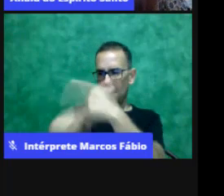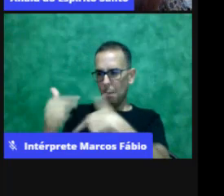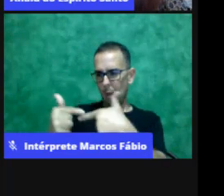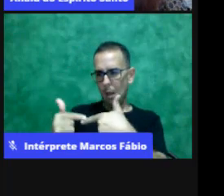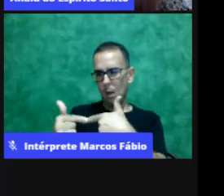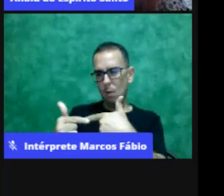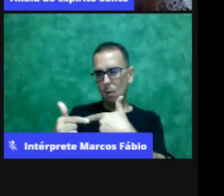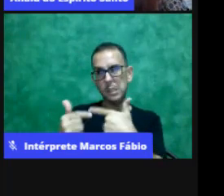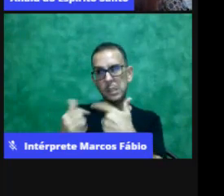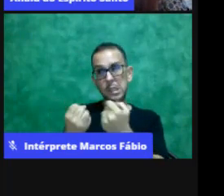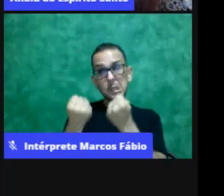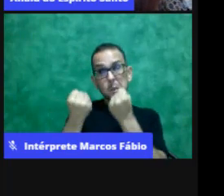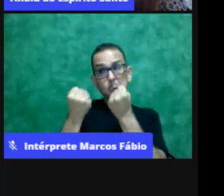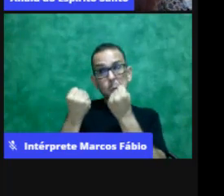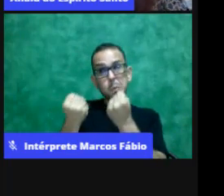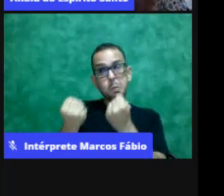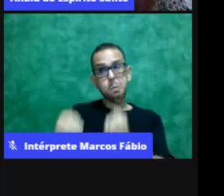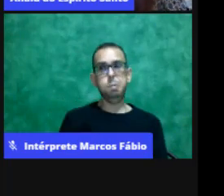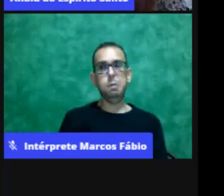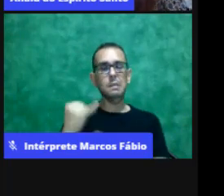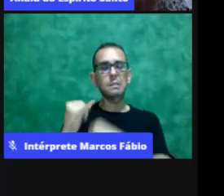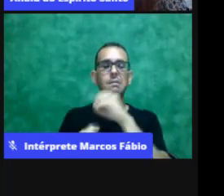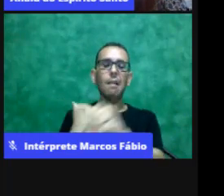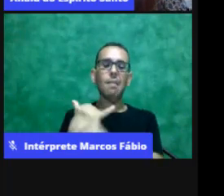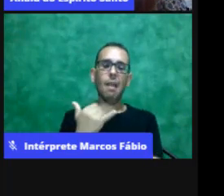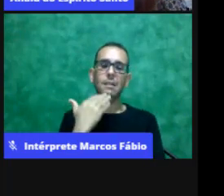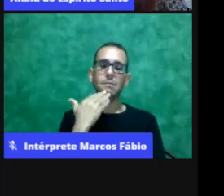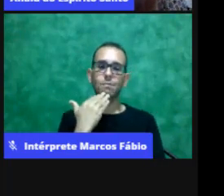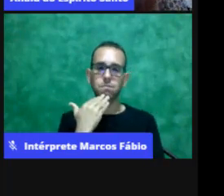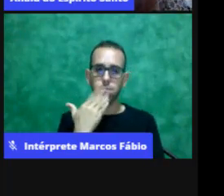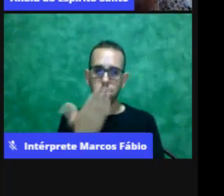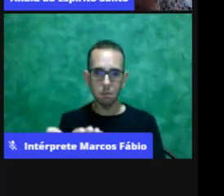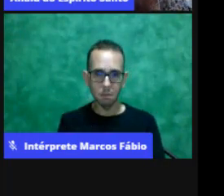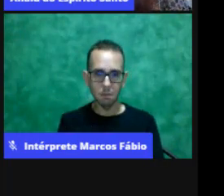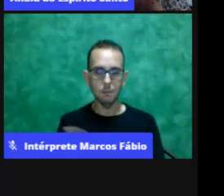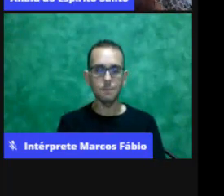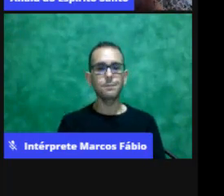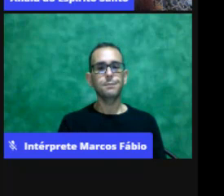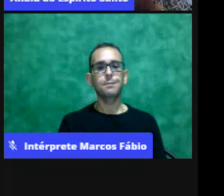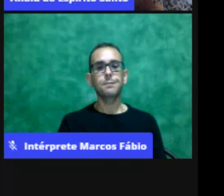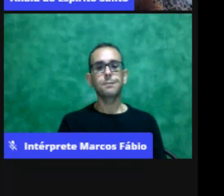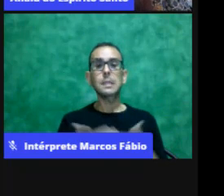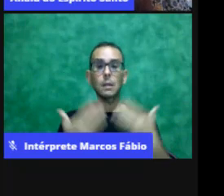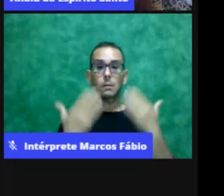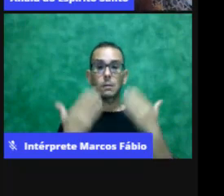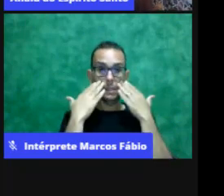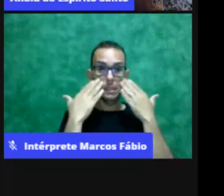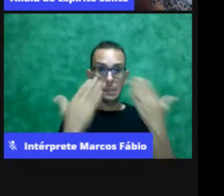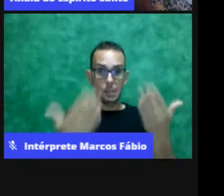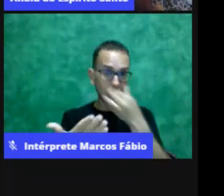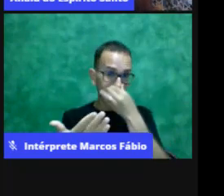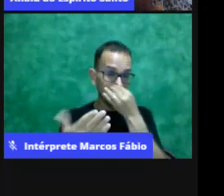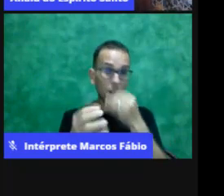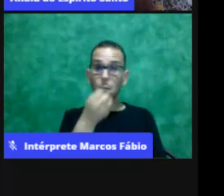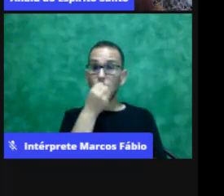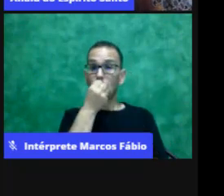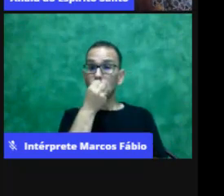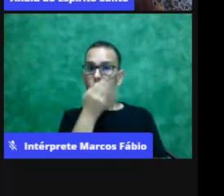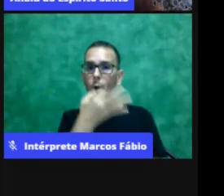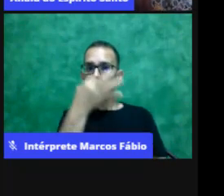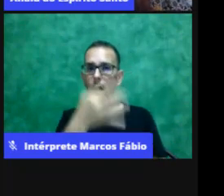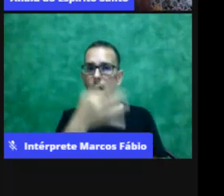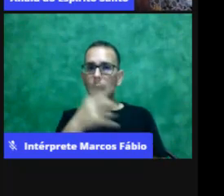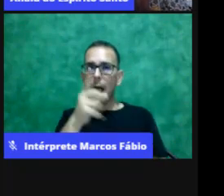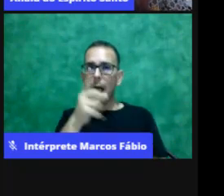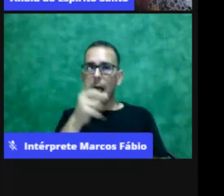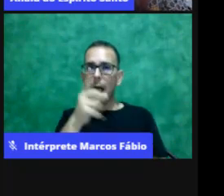internet pequeno, que não dá para fazer tanta coisa assim, né? Então, diante disso, uma boa saída para isso é